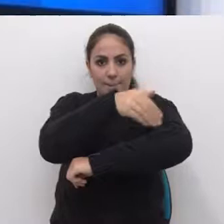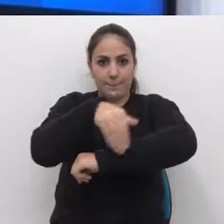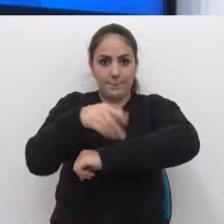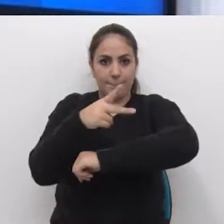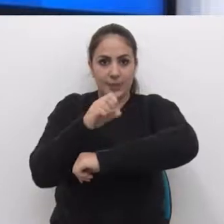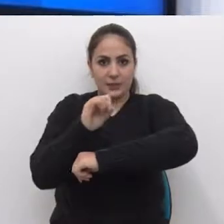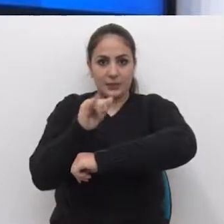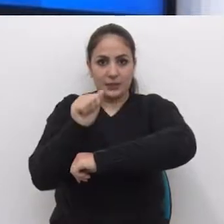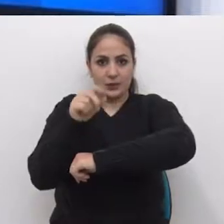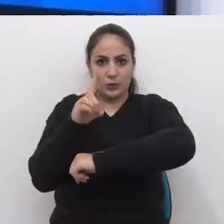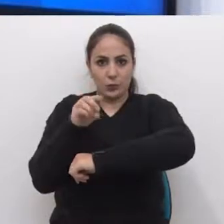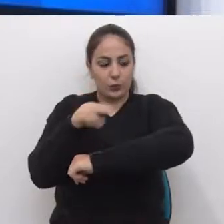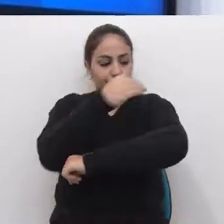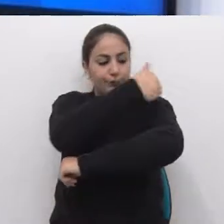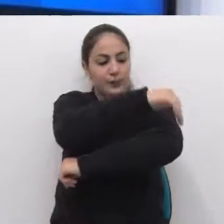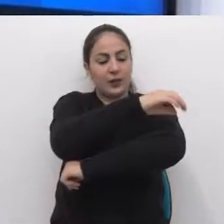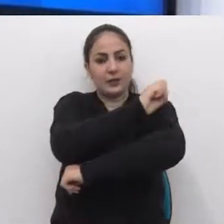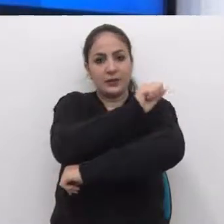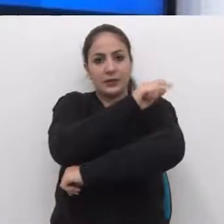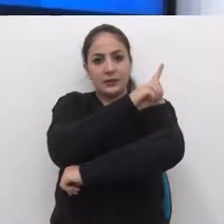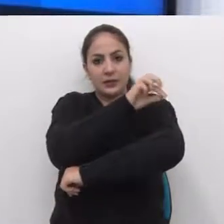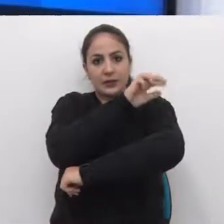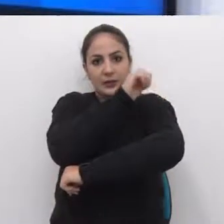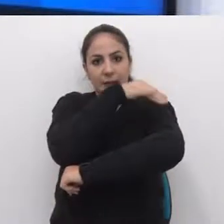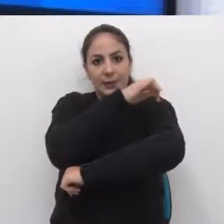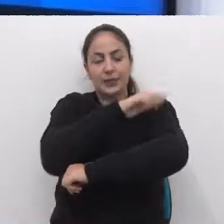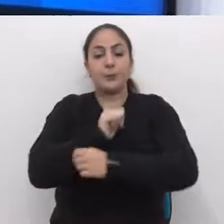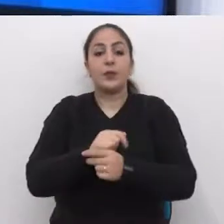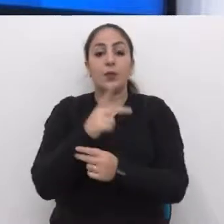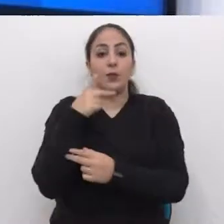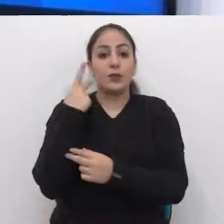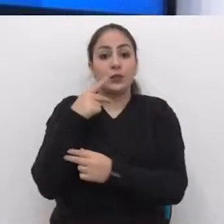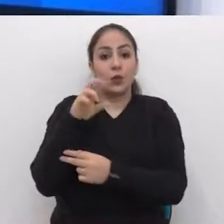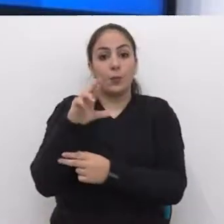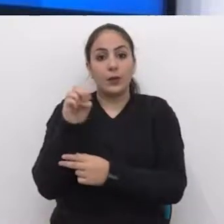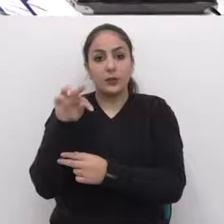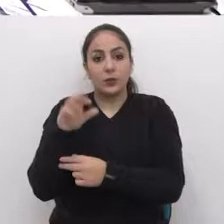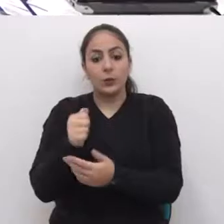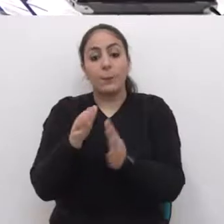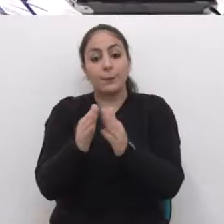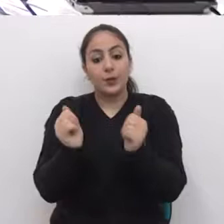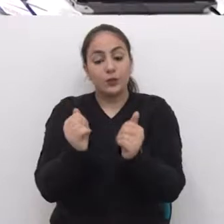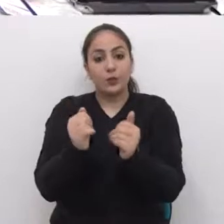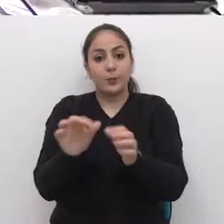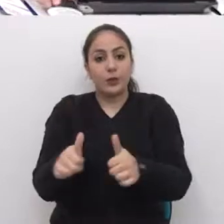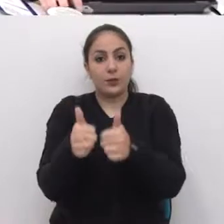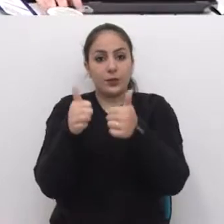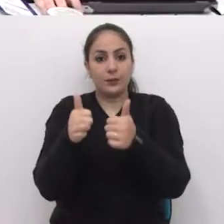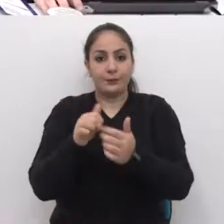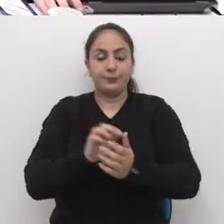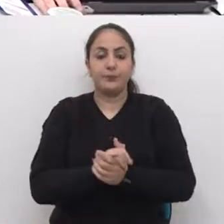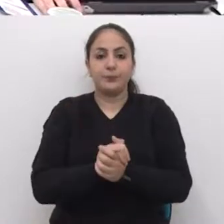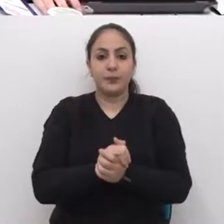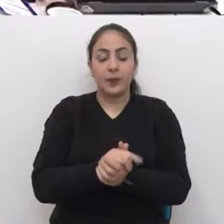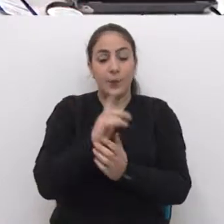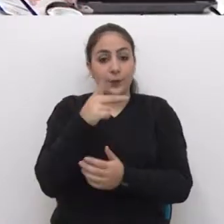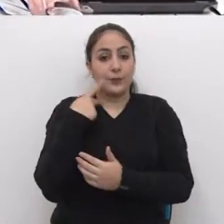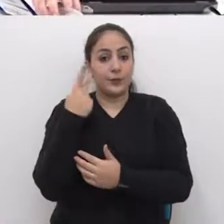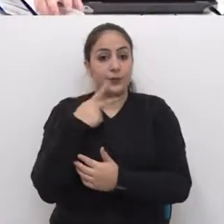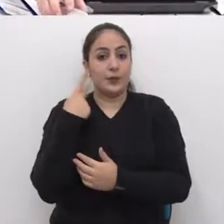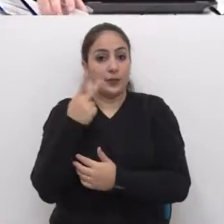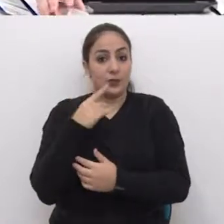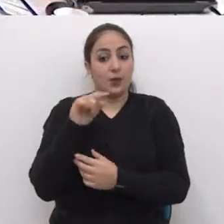Gabriel Tozon protocolou uma indicação sugerindo melhorias para o cruzamento. Para o parlamentar, esse é um exemplo